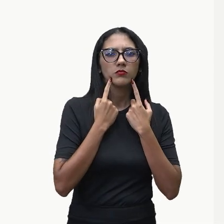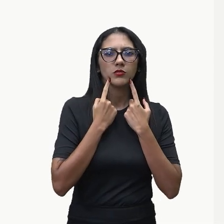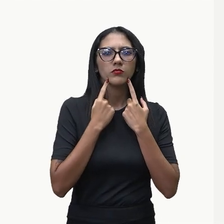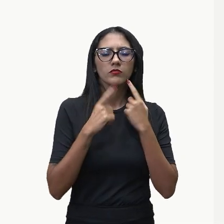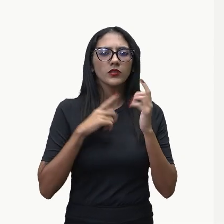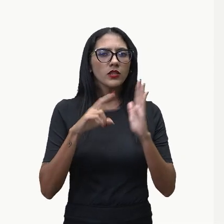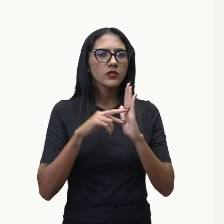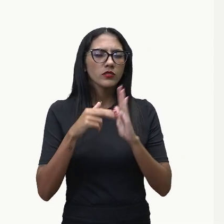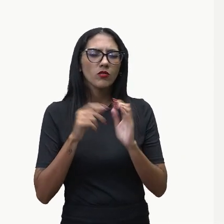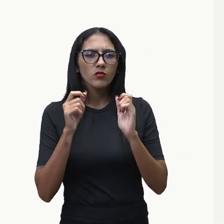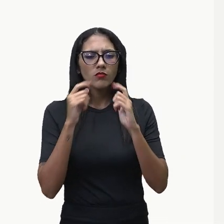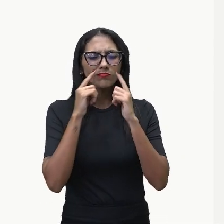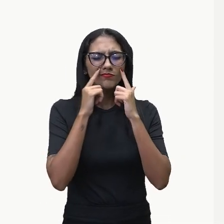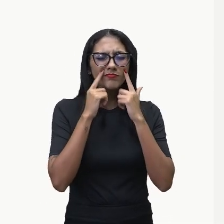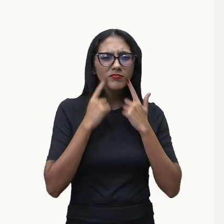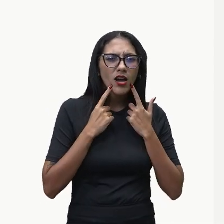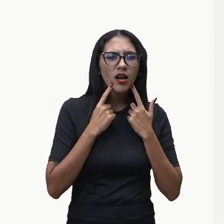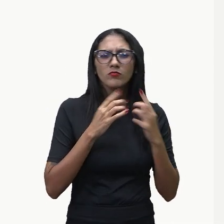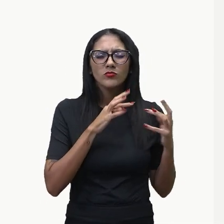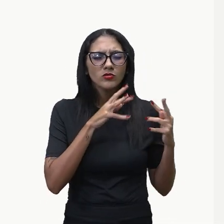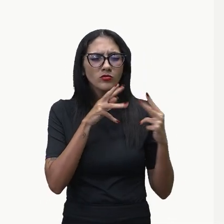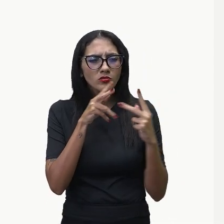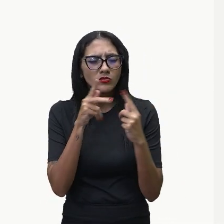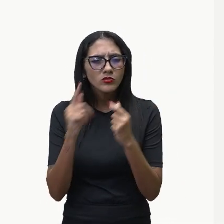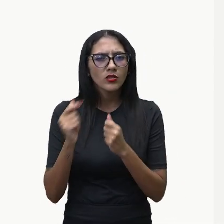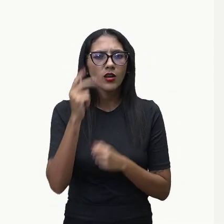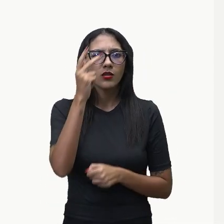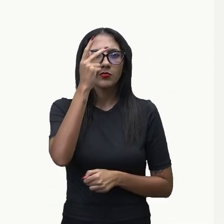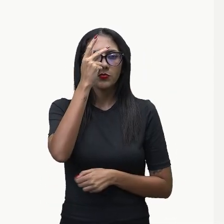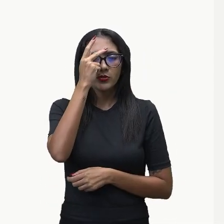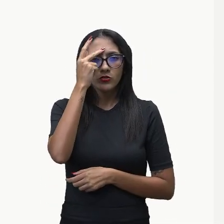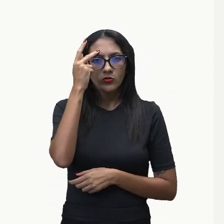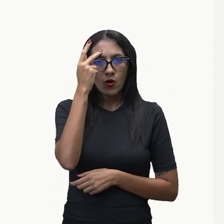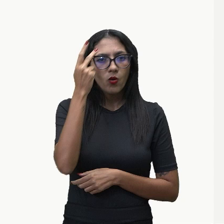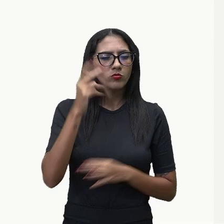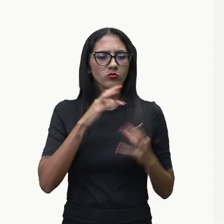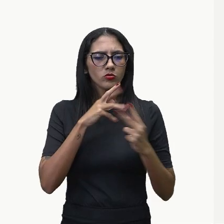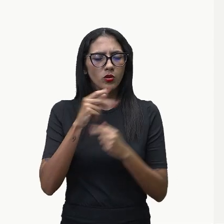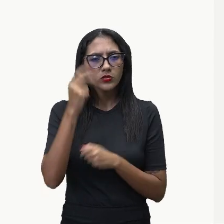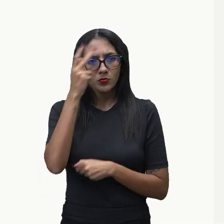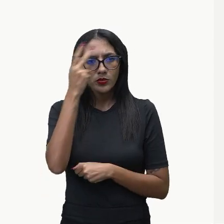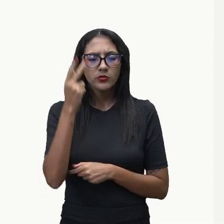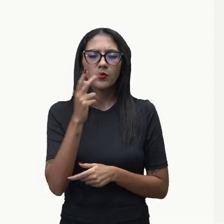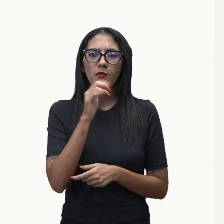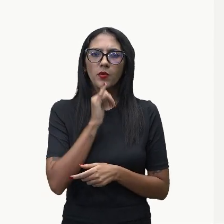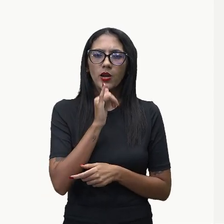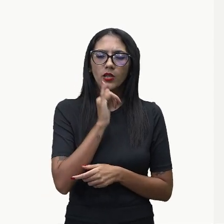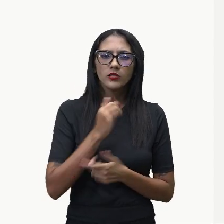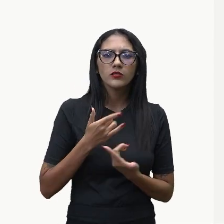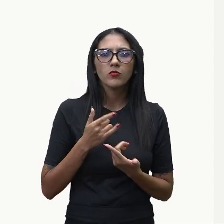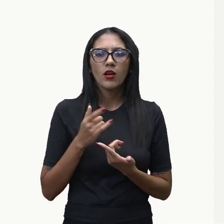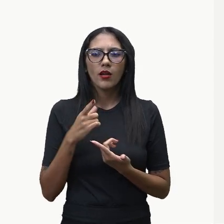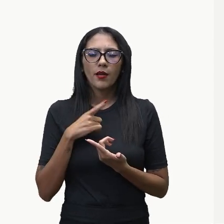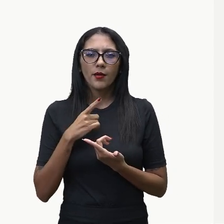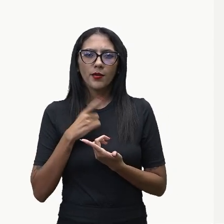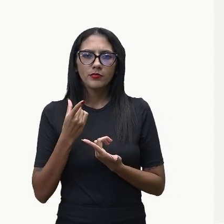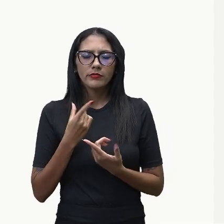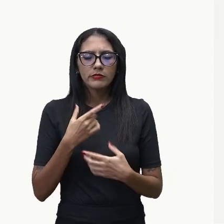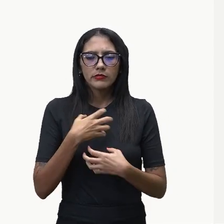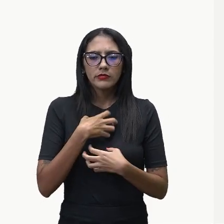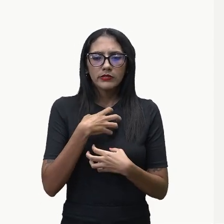exatamente o choro de todas aquelas pessoas, de todos aqueles que tiveram perdas ou então